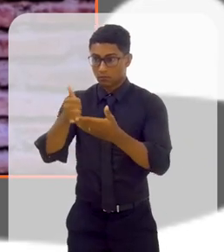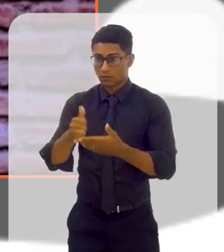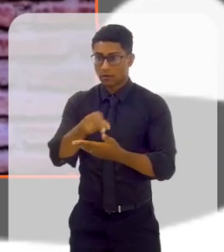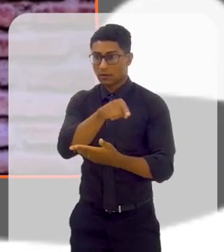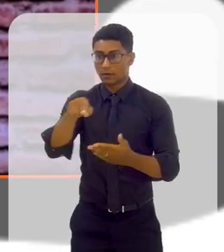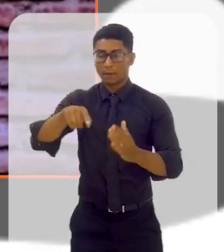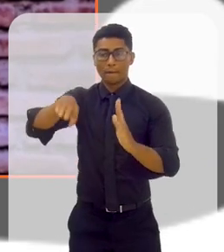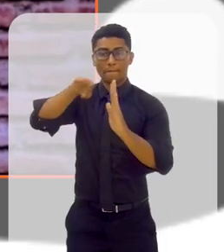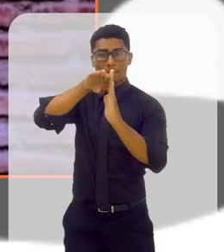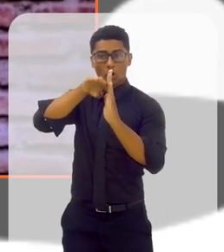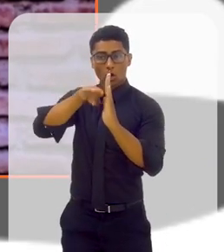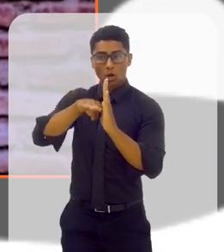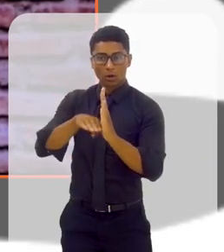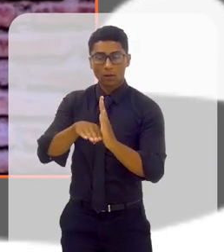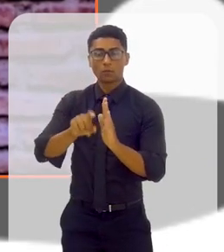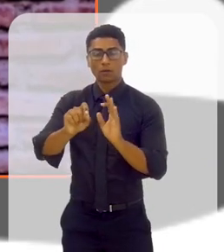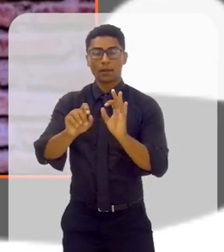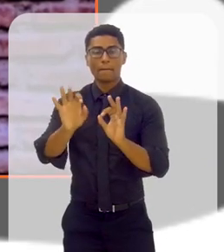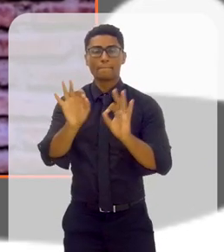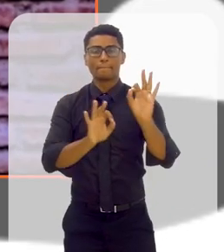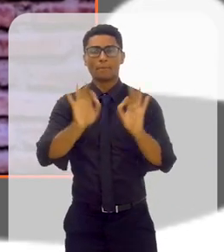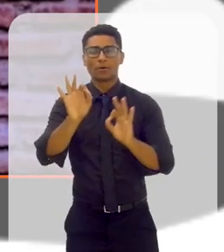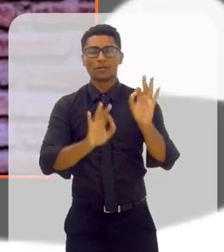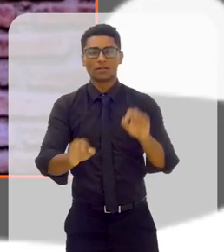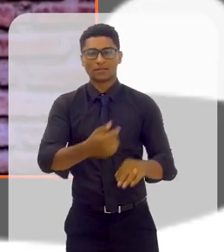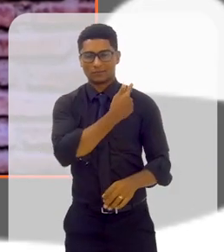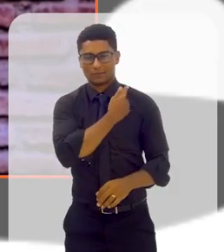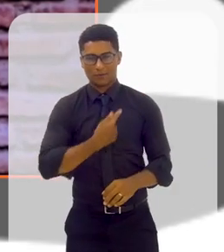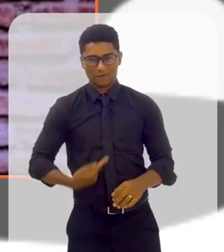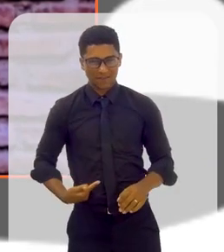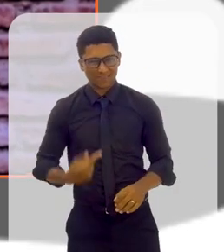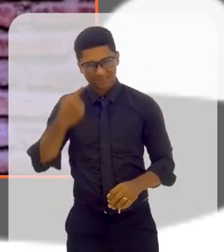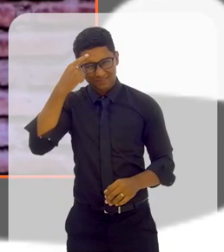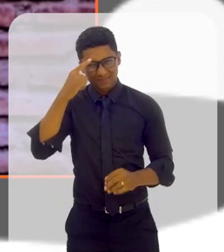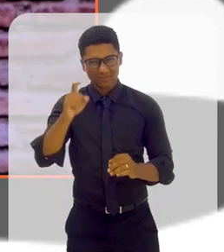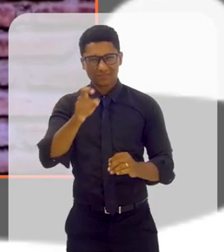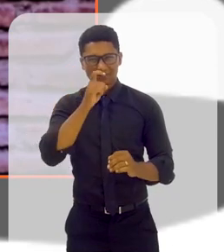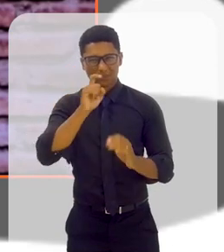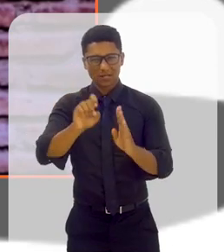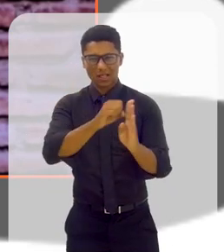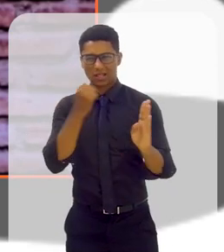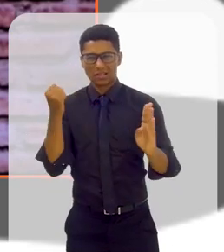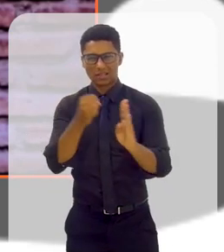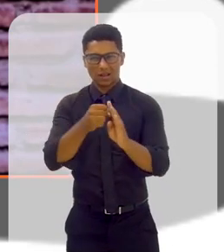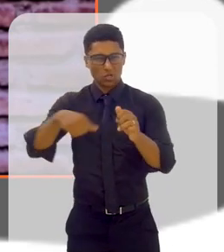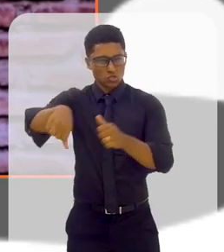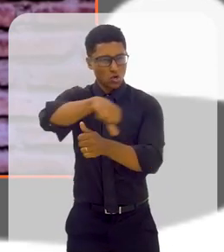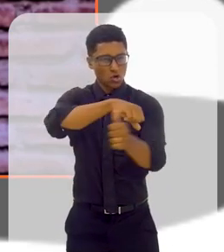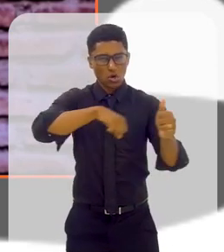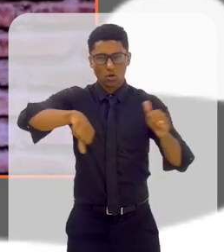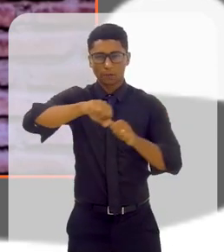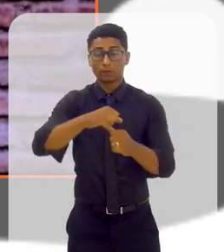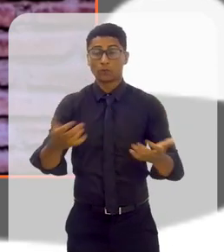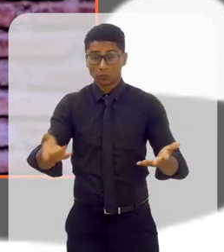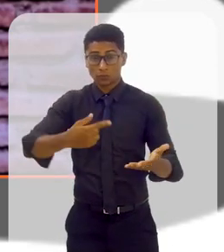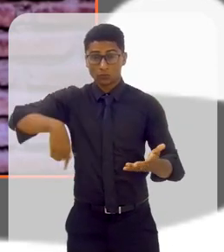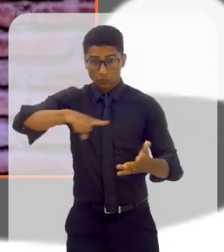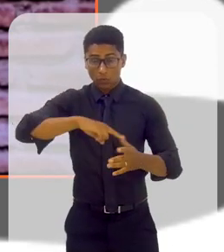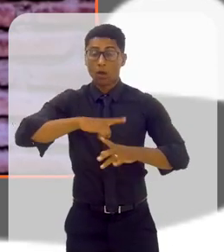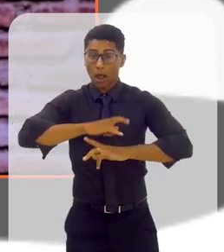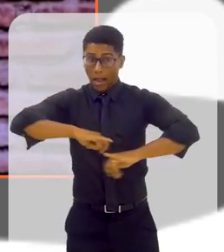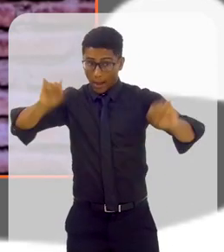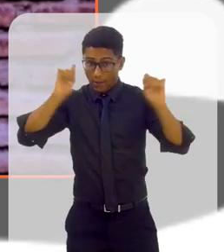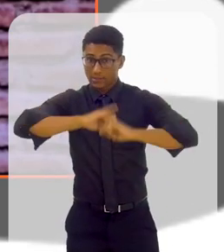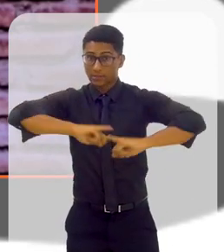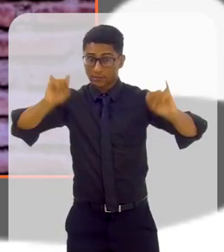energética, aqueles projetos do governo de troca de geladeira ineficiente. Hoje, nós estamos iniciando as campanhas de coleta de lixo